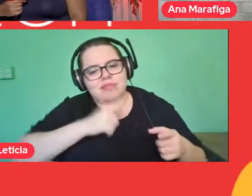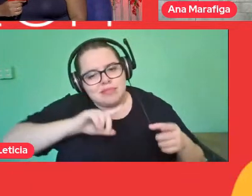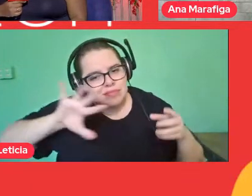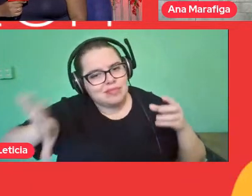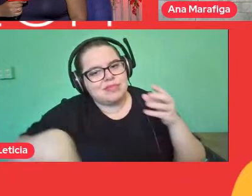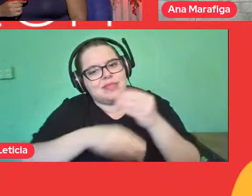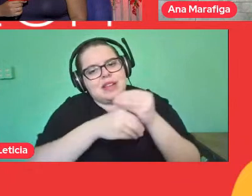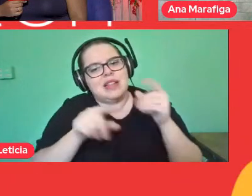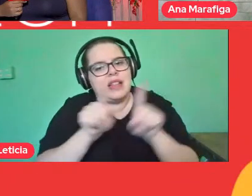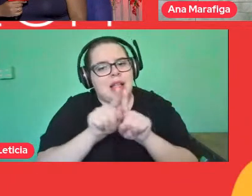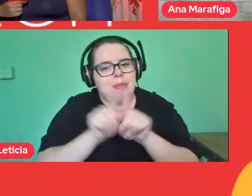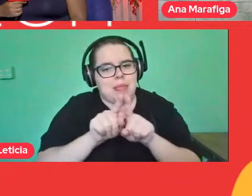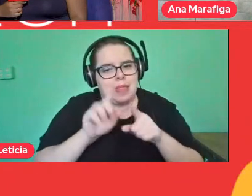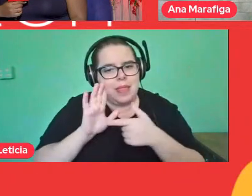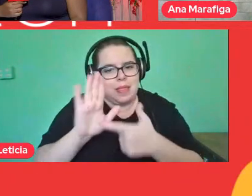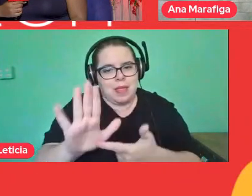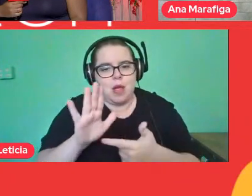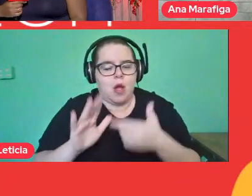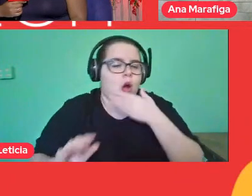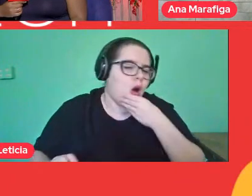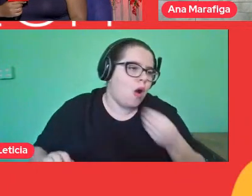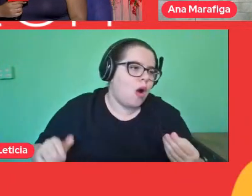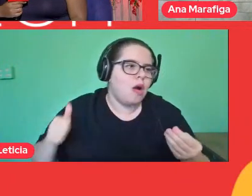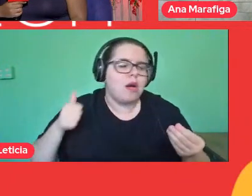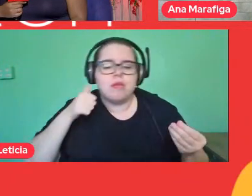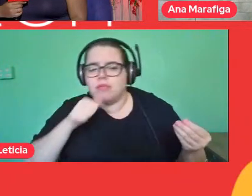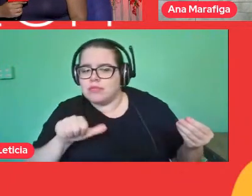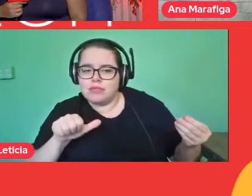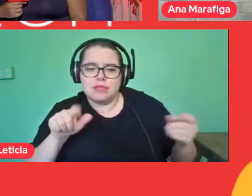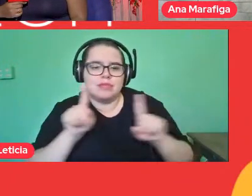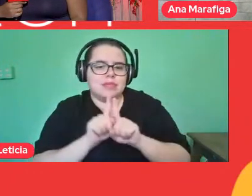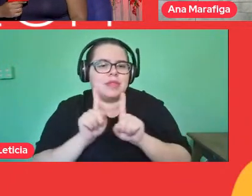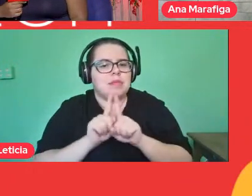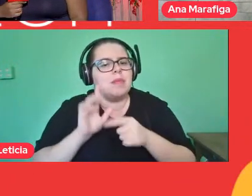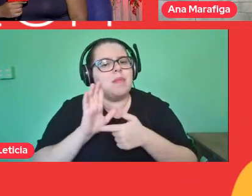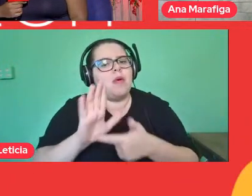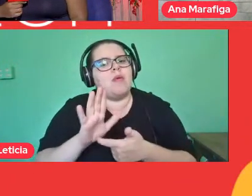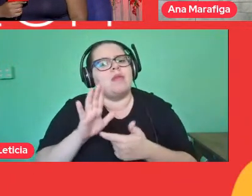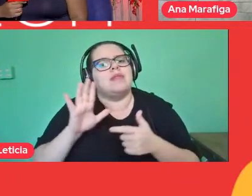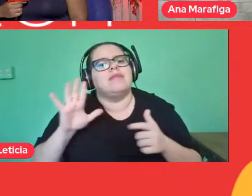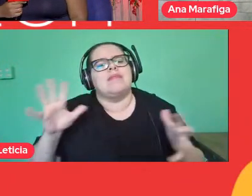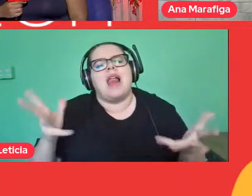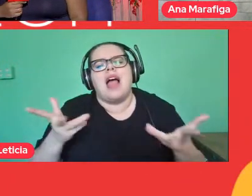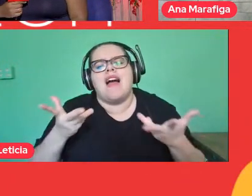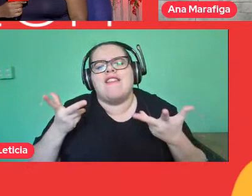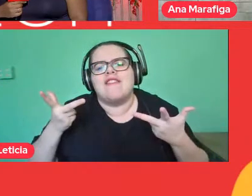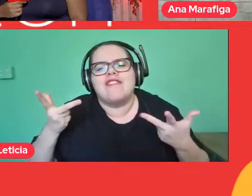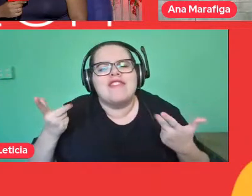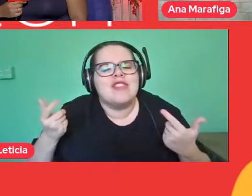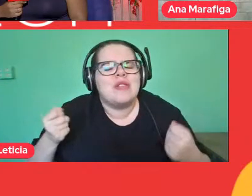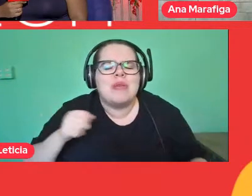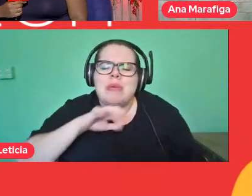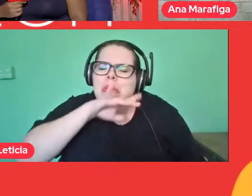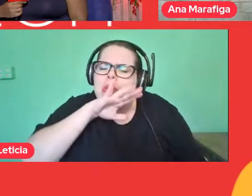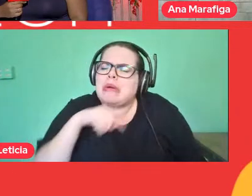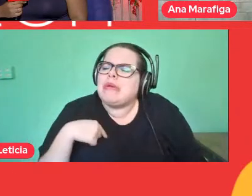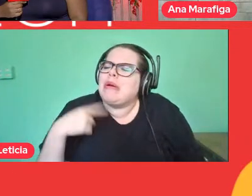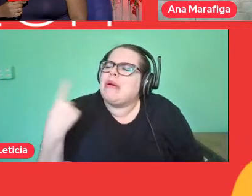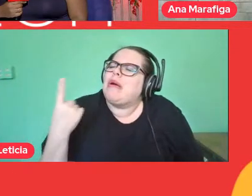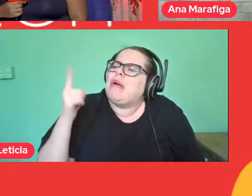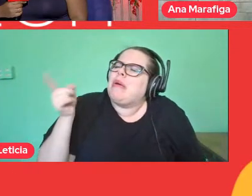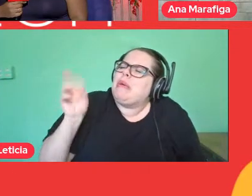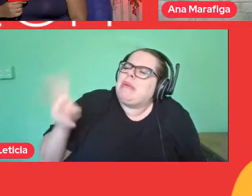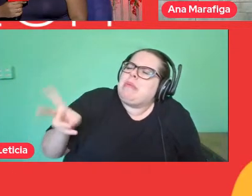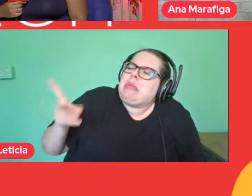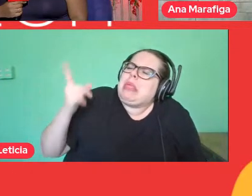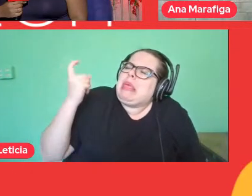né, ter o lado masculino e o feminino juntos, né, construindo alguma coisa é maravilhoso. O ruim é quando a gente sempre tem só um dos lados, sempre sai